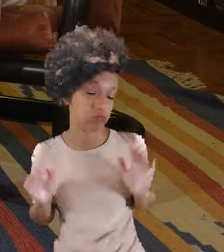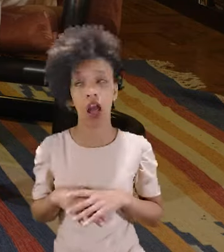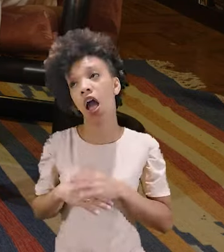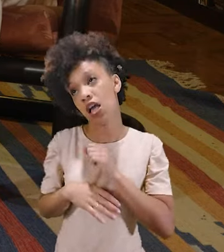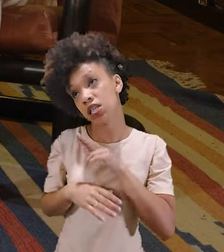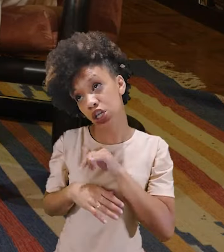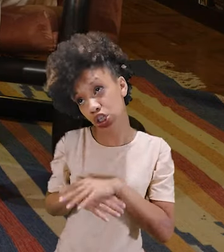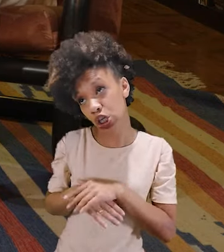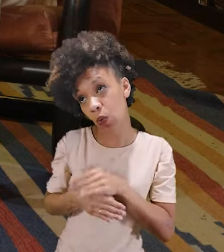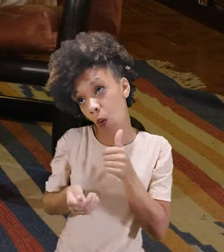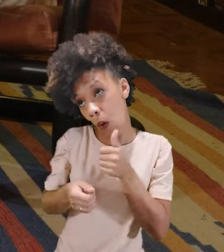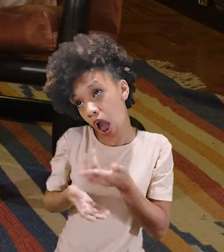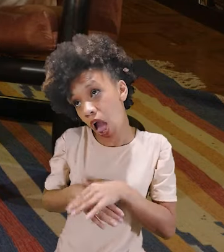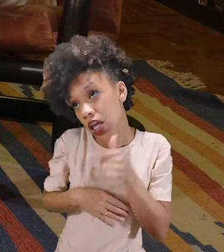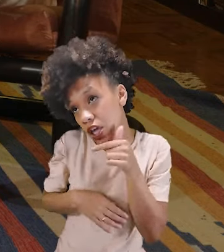que